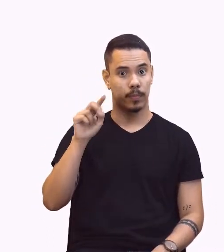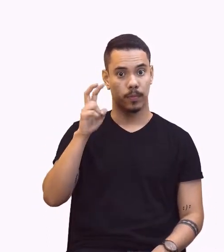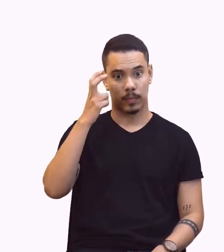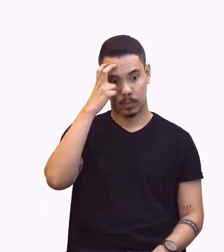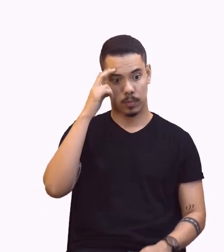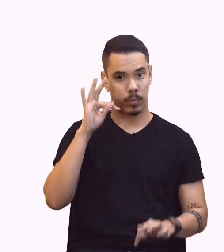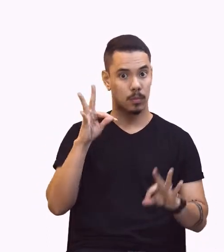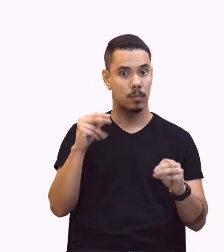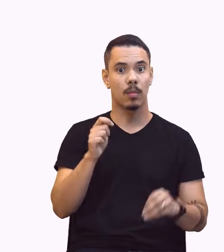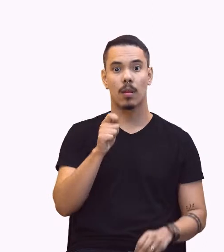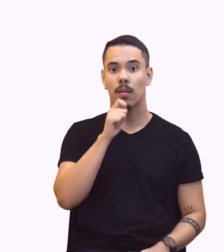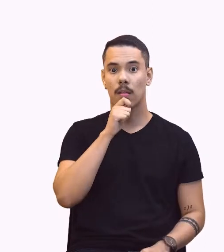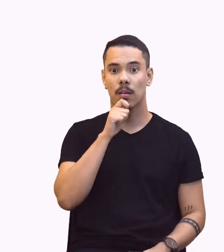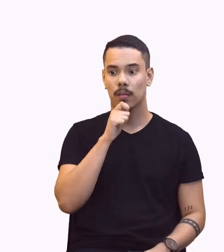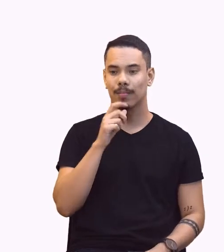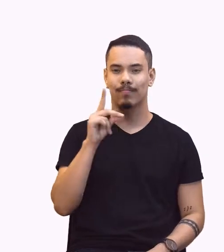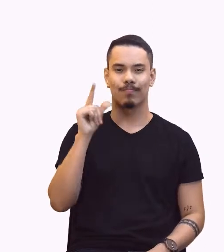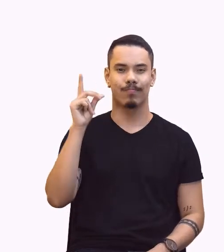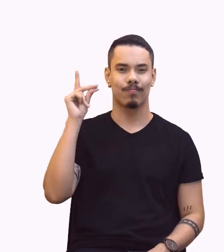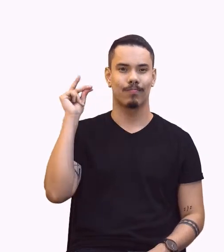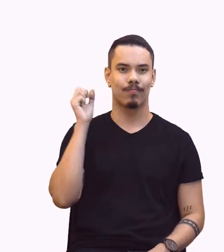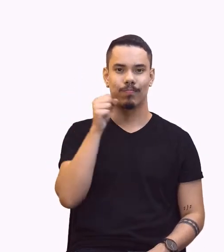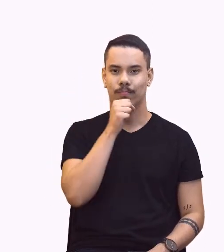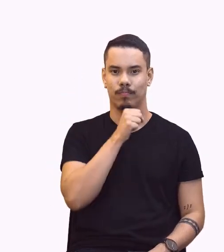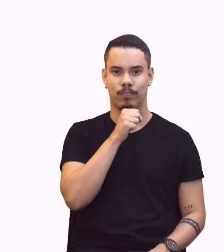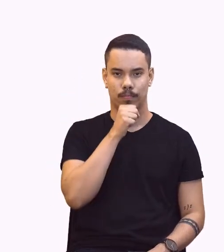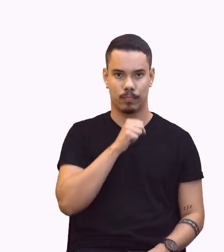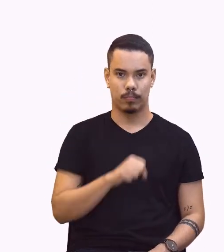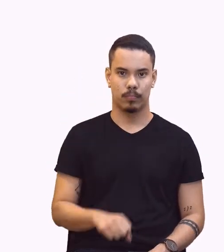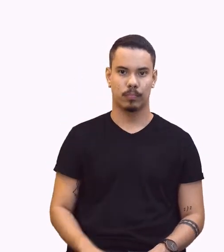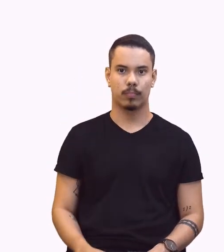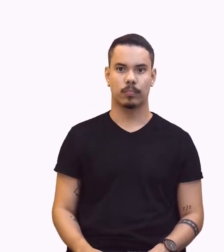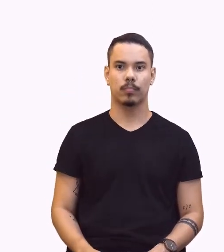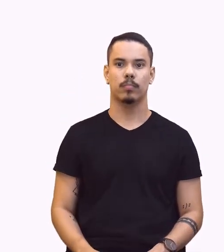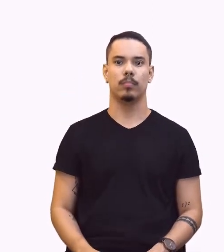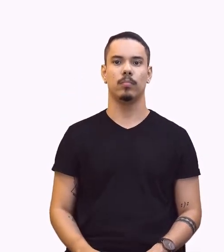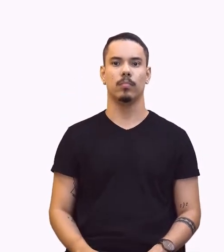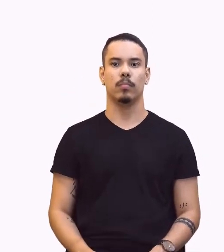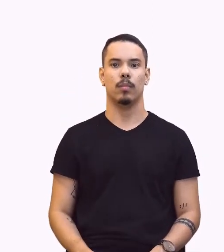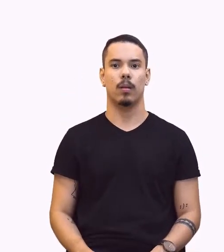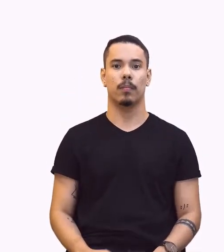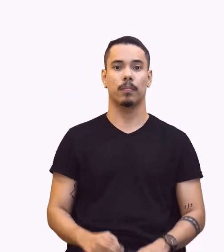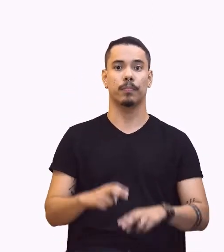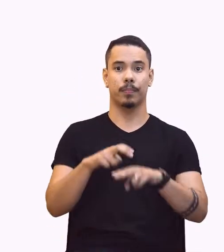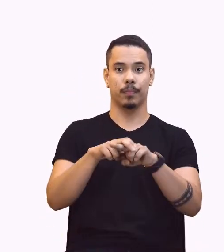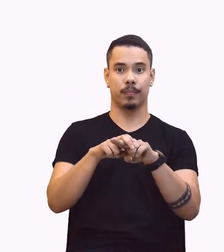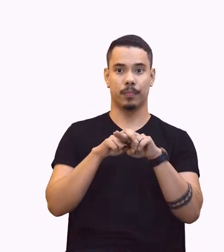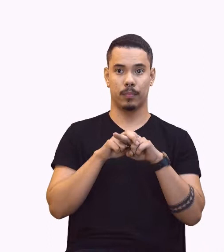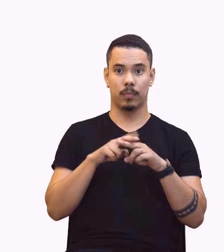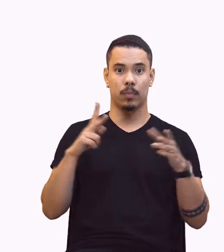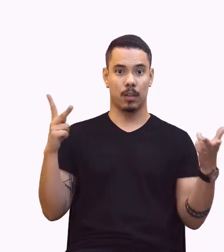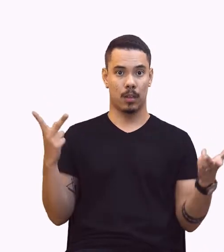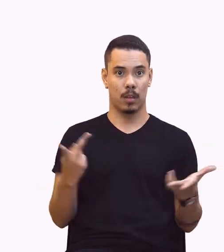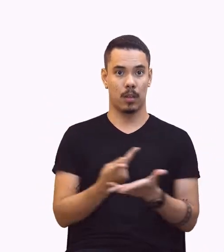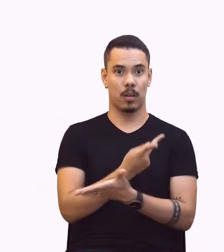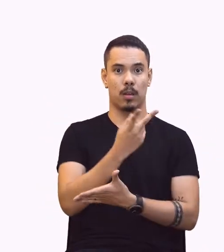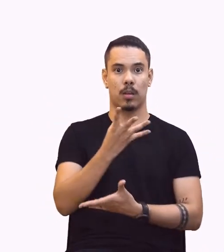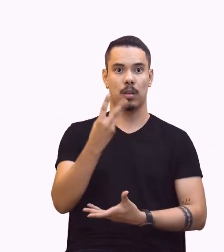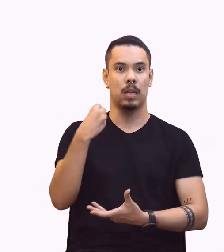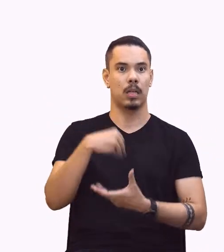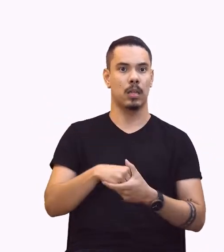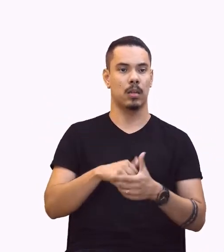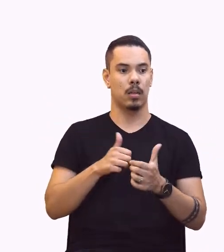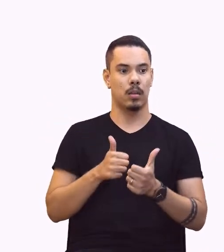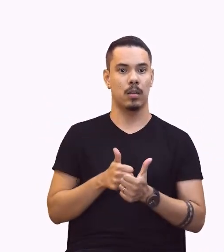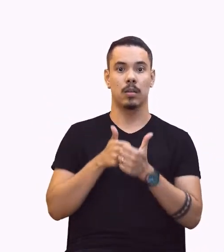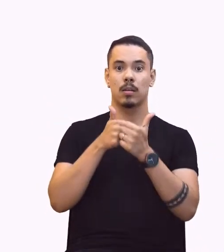de civilizações antigas. E por isso, esse fenômeno que está acontecendo ali é designado